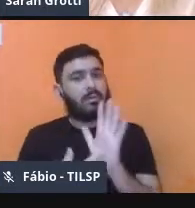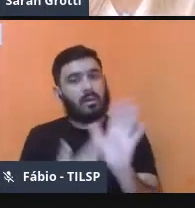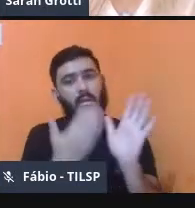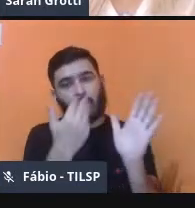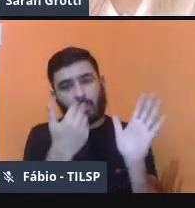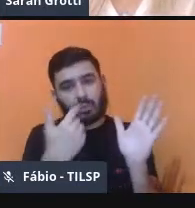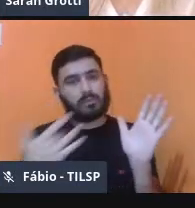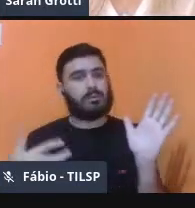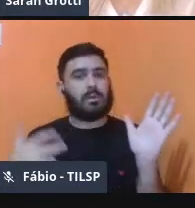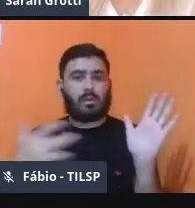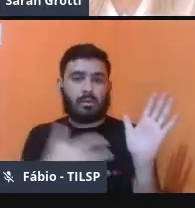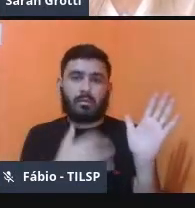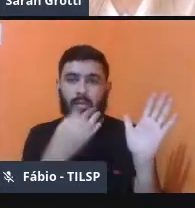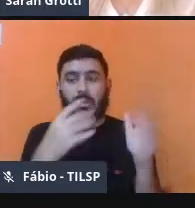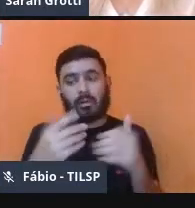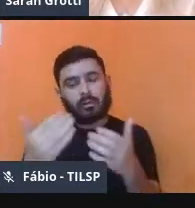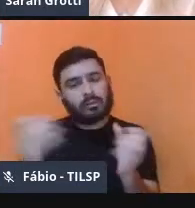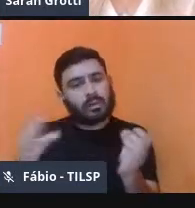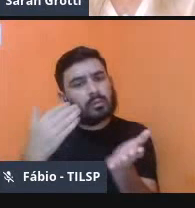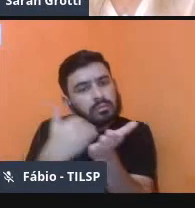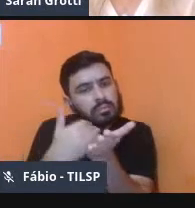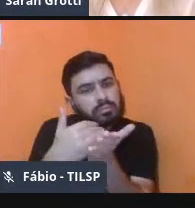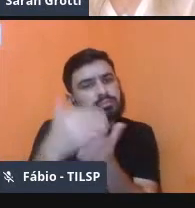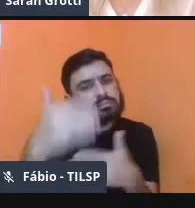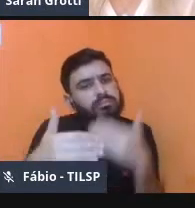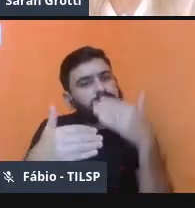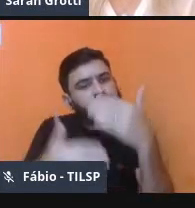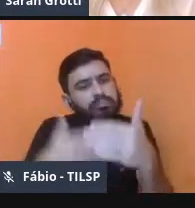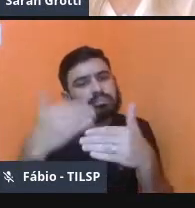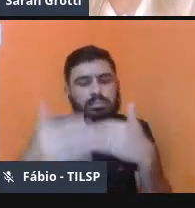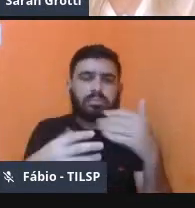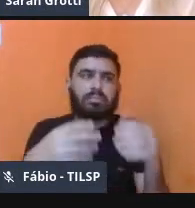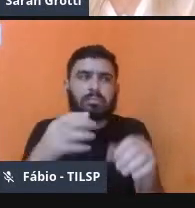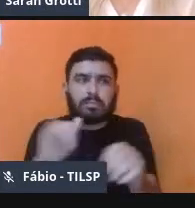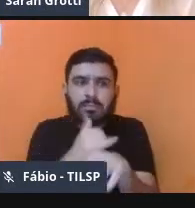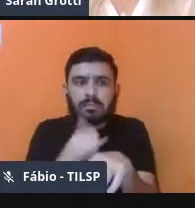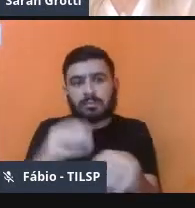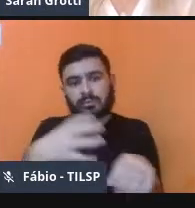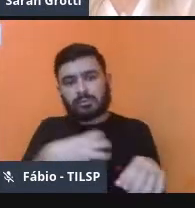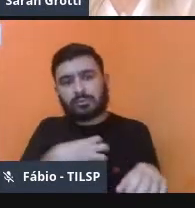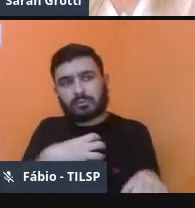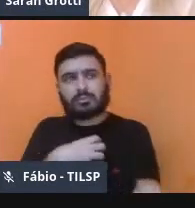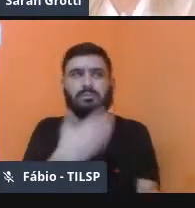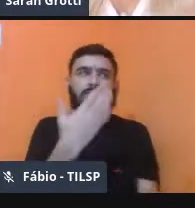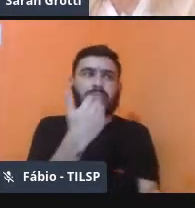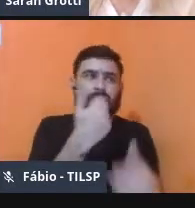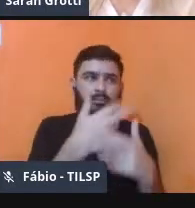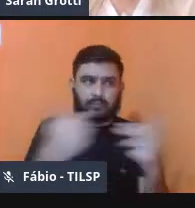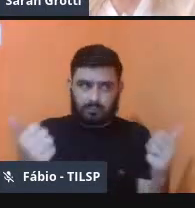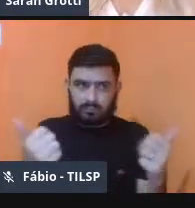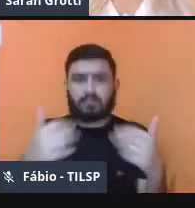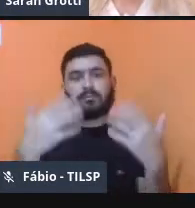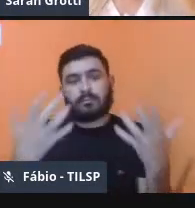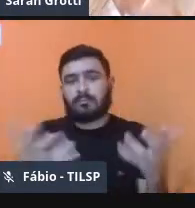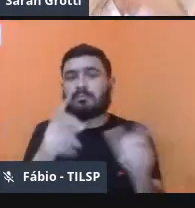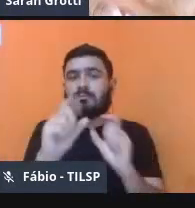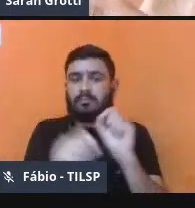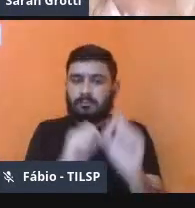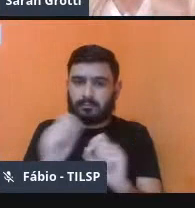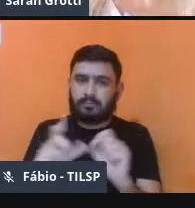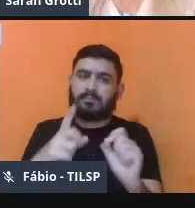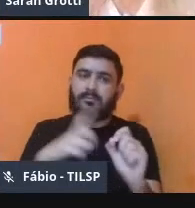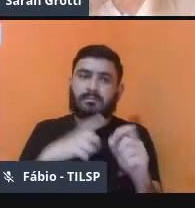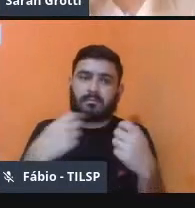é o primeiro passo para ocorrer mudanças no comportamento alimentar. Ou seja, você tem que ensinar ele ali